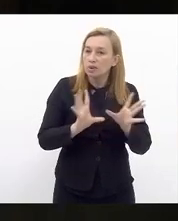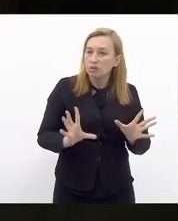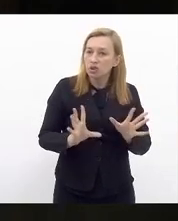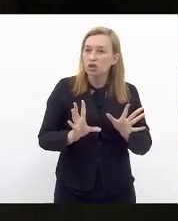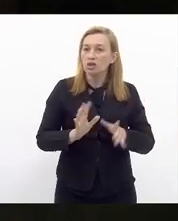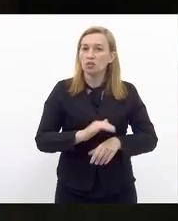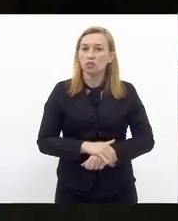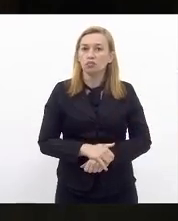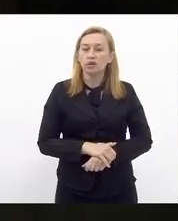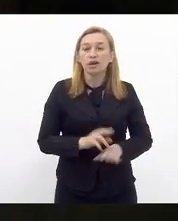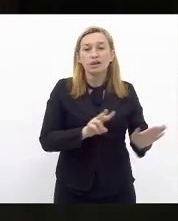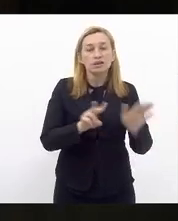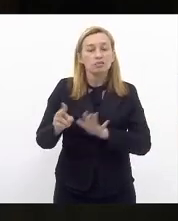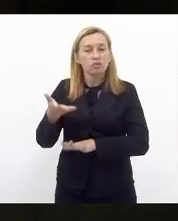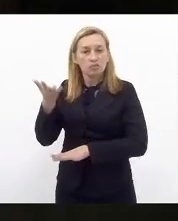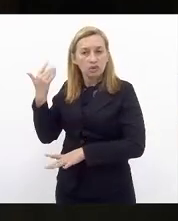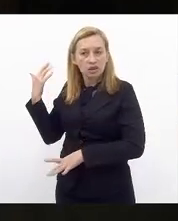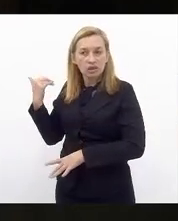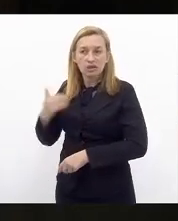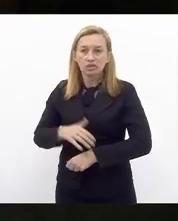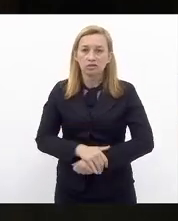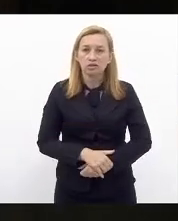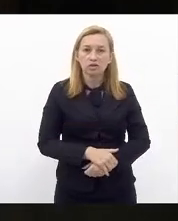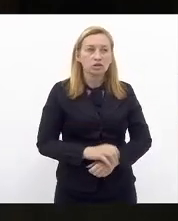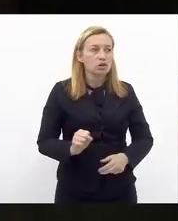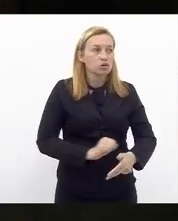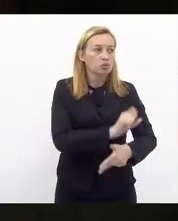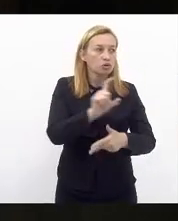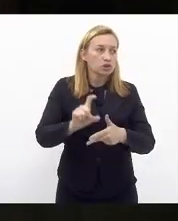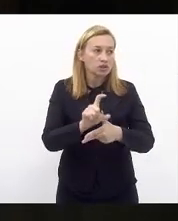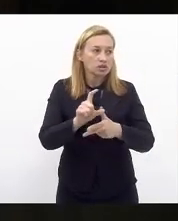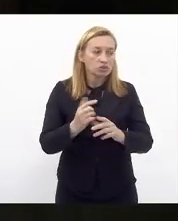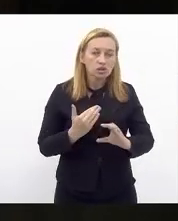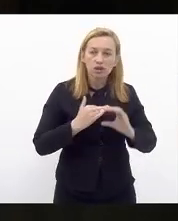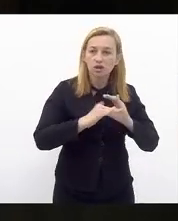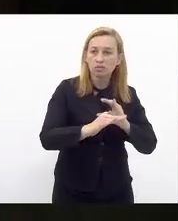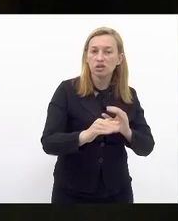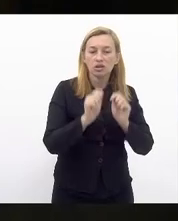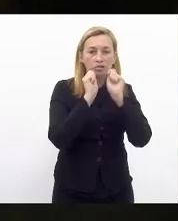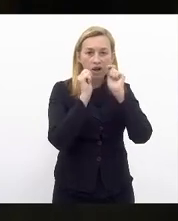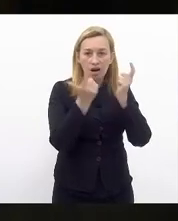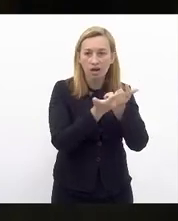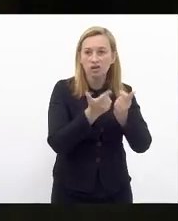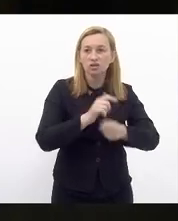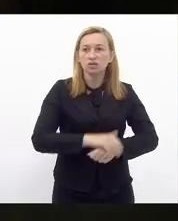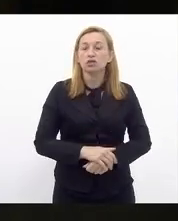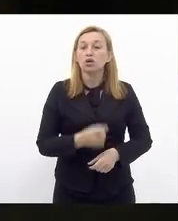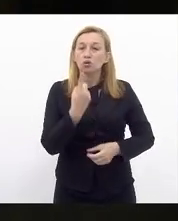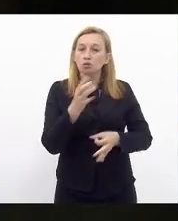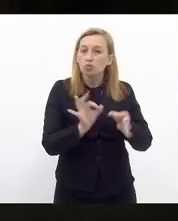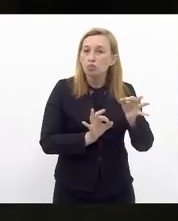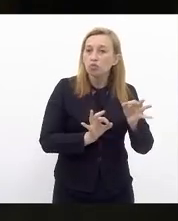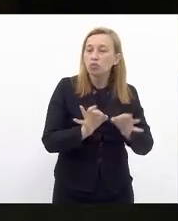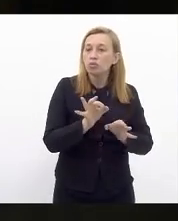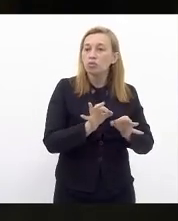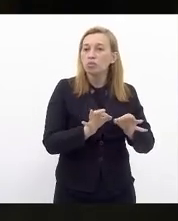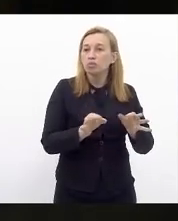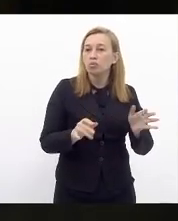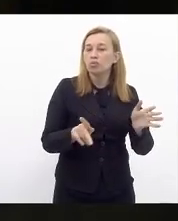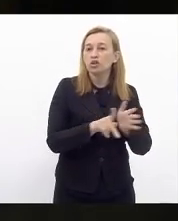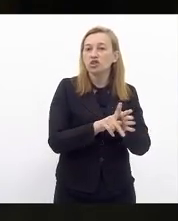que na semana passada O Poder Executivo encaminhasse para alerj um projeto de lei